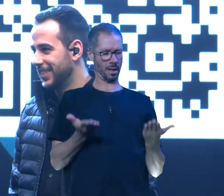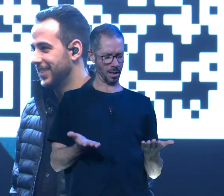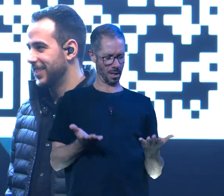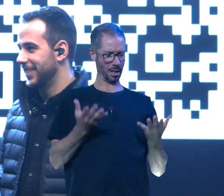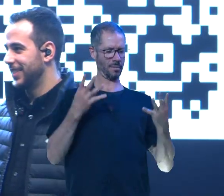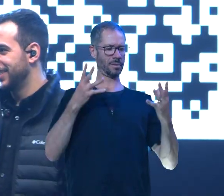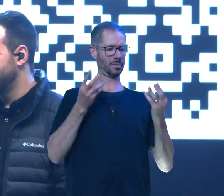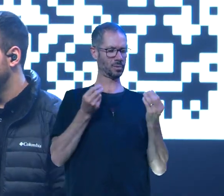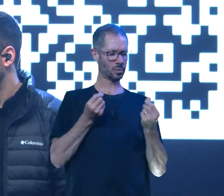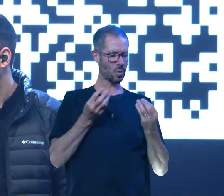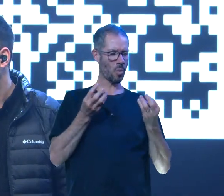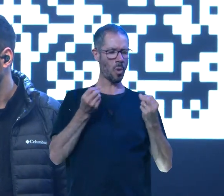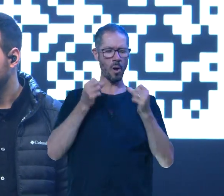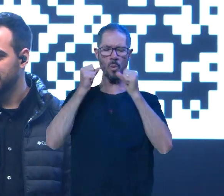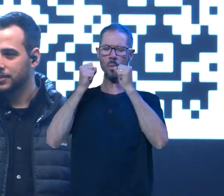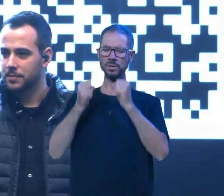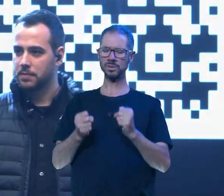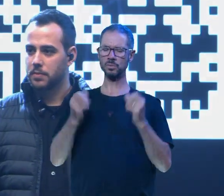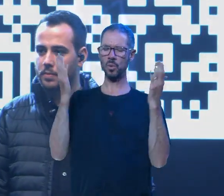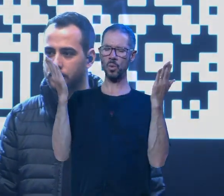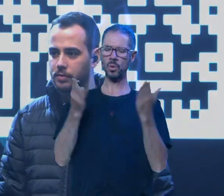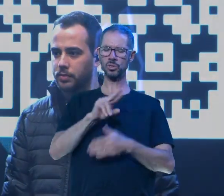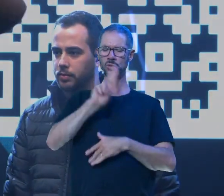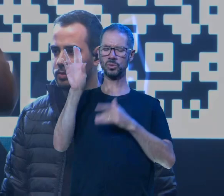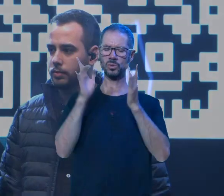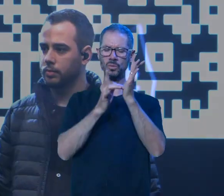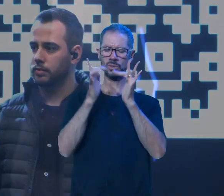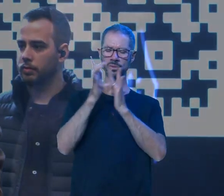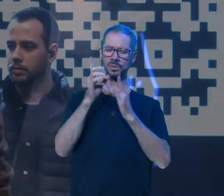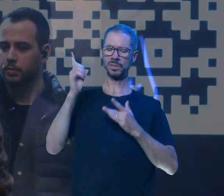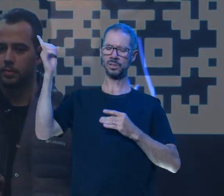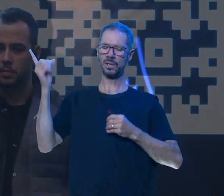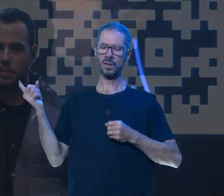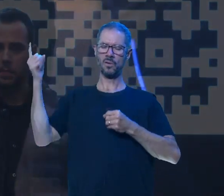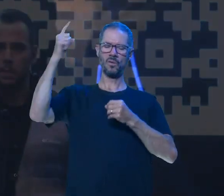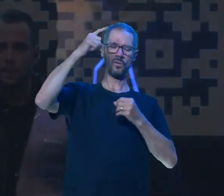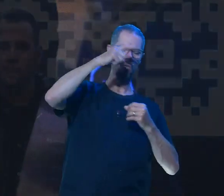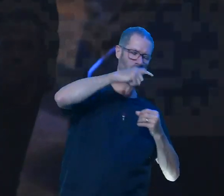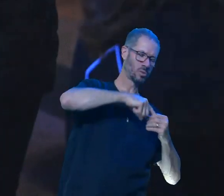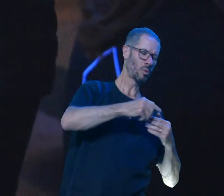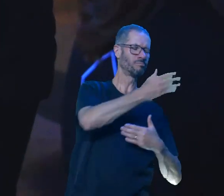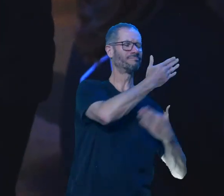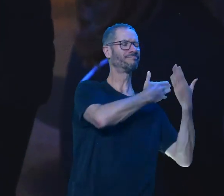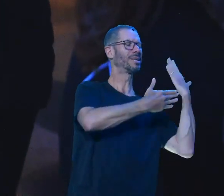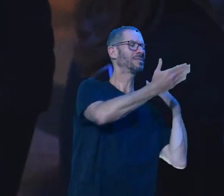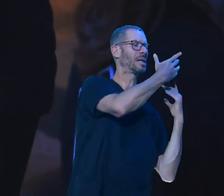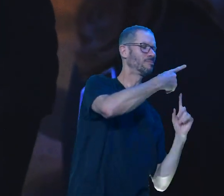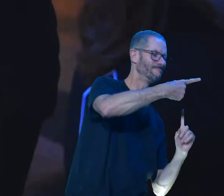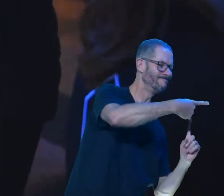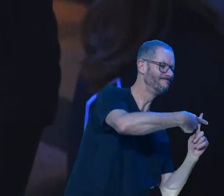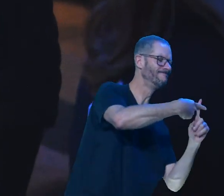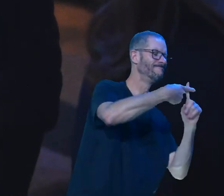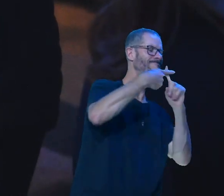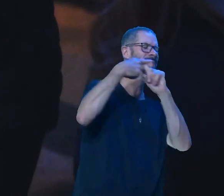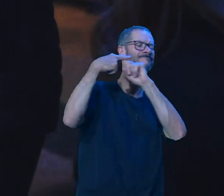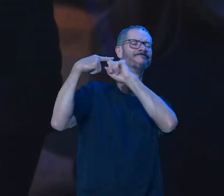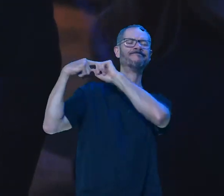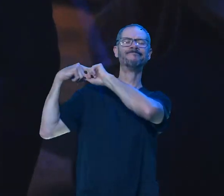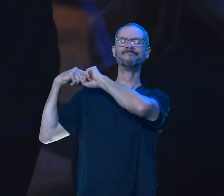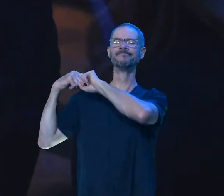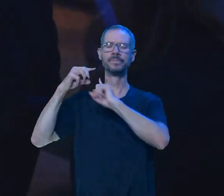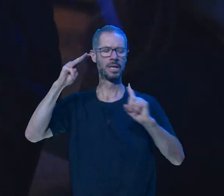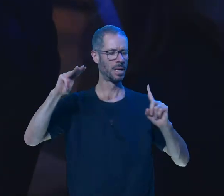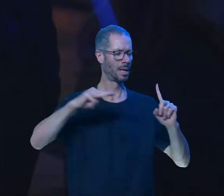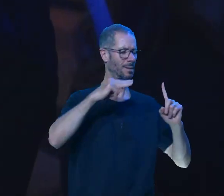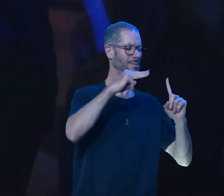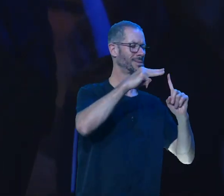pedir agora que possamos hoje, em nome de Jesus, Deus, retomar a cruz que deixamos no passado e voltar a carregar, Deus, a missão,